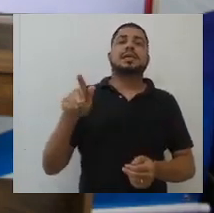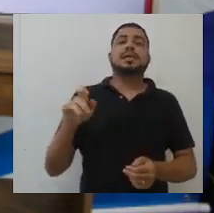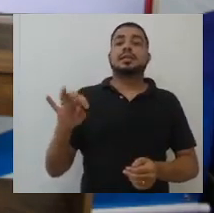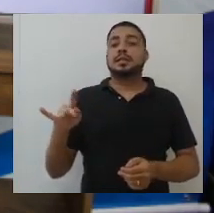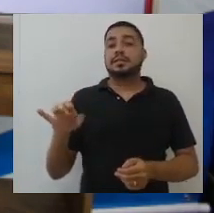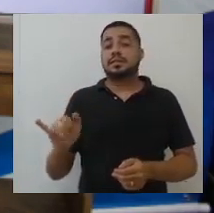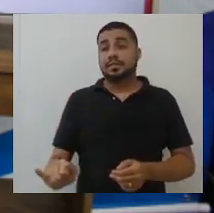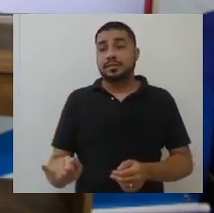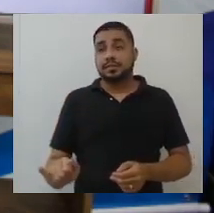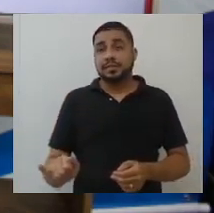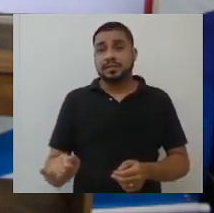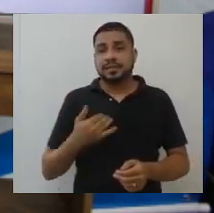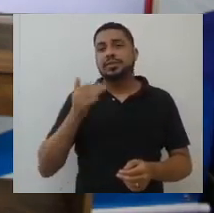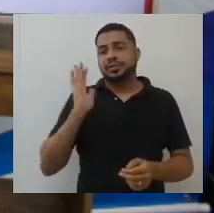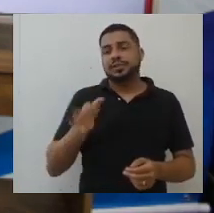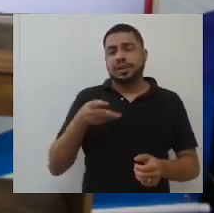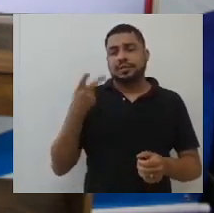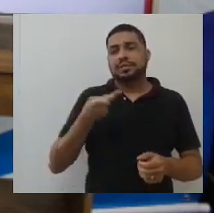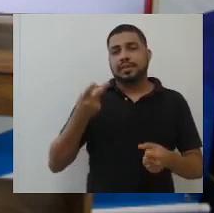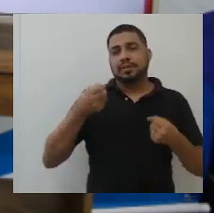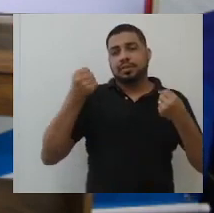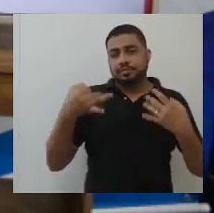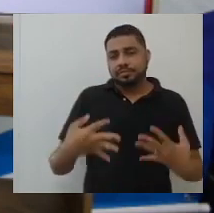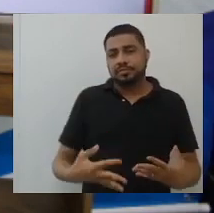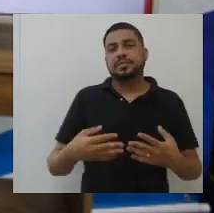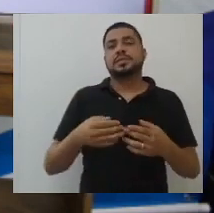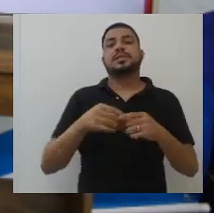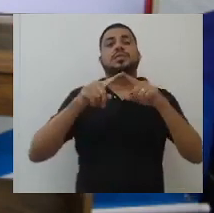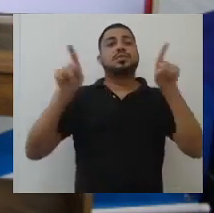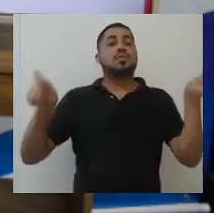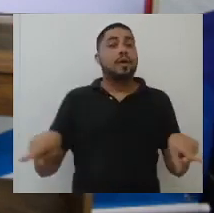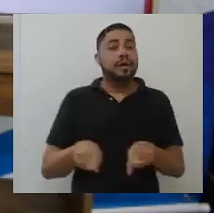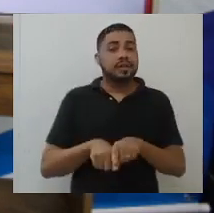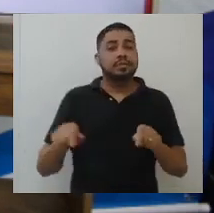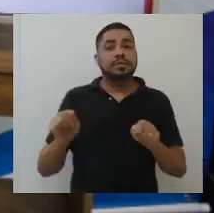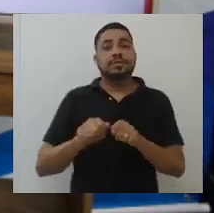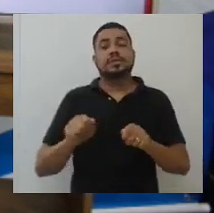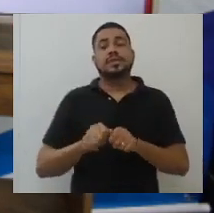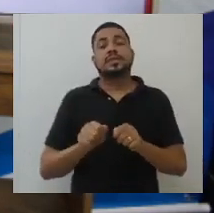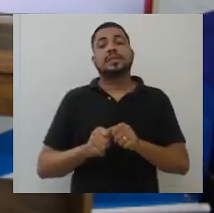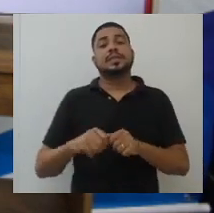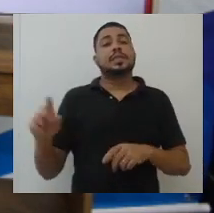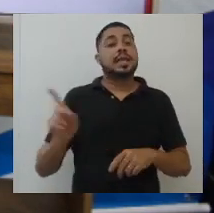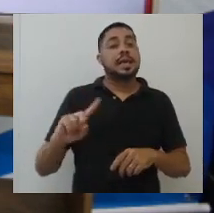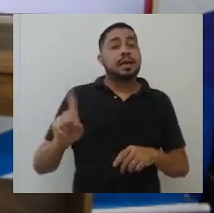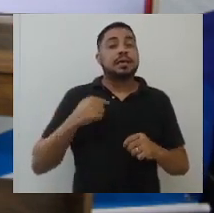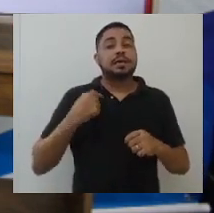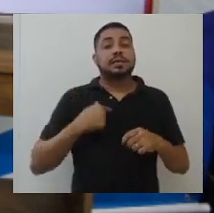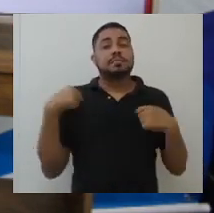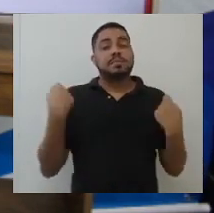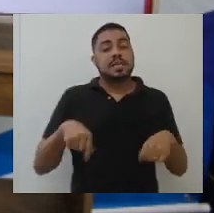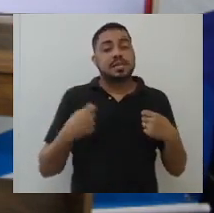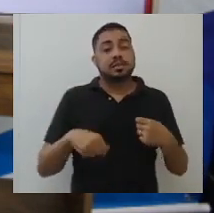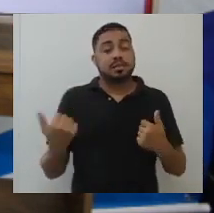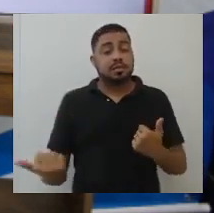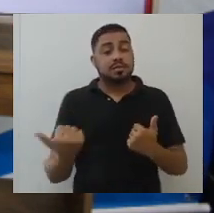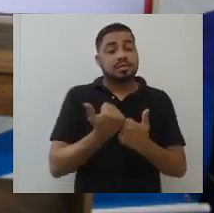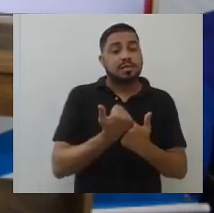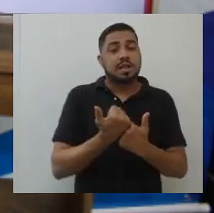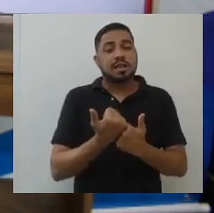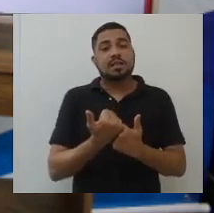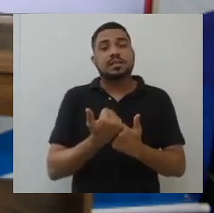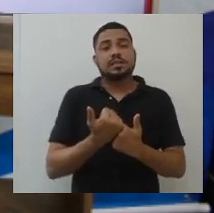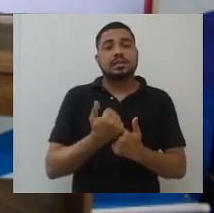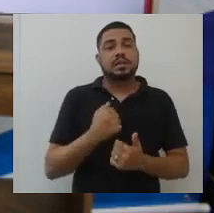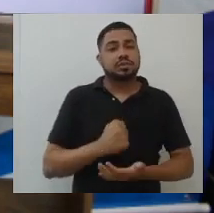formar inclusive o que eu já falei, que eu já comentei com vocês ali no quadro. Para formar a negativa, eu preciso de auxílio, eu preciso de